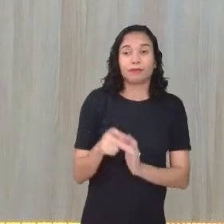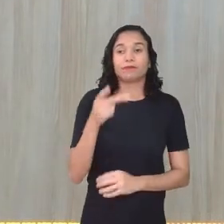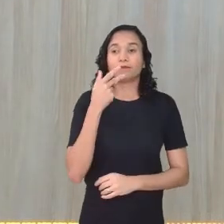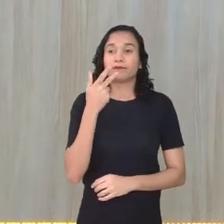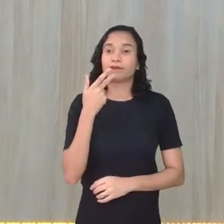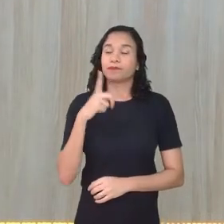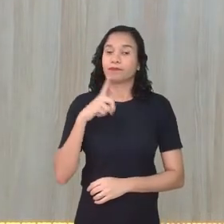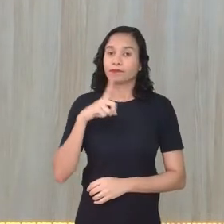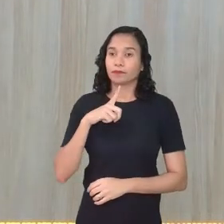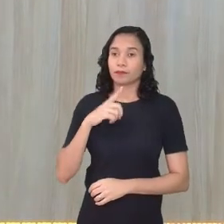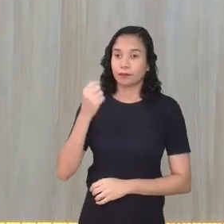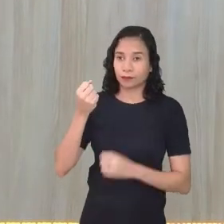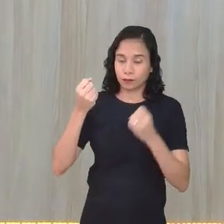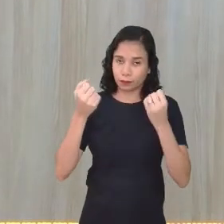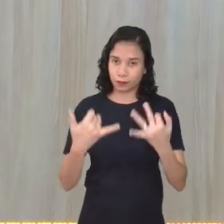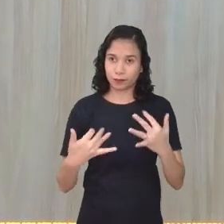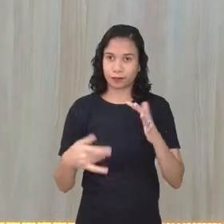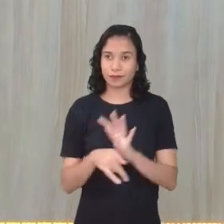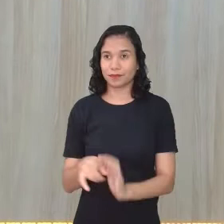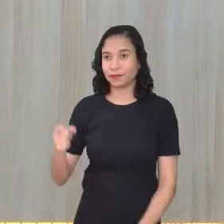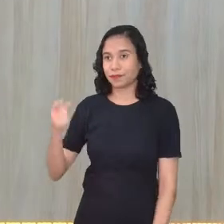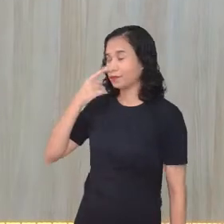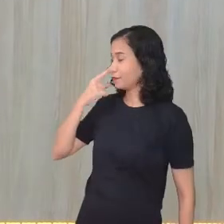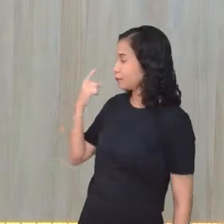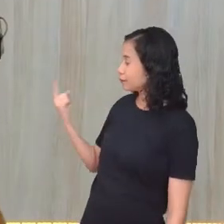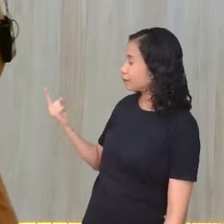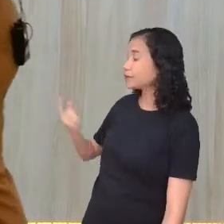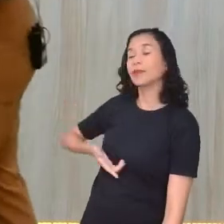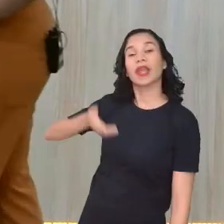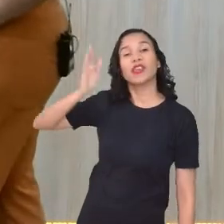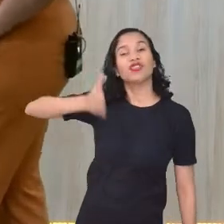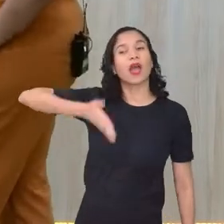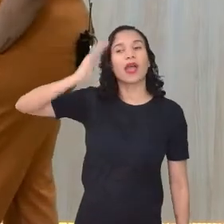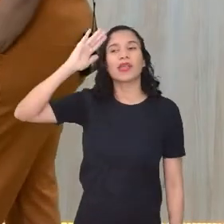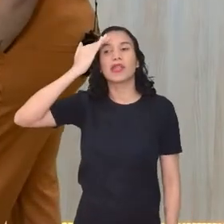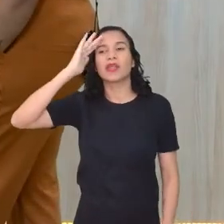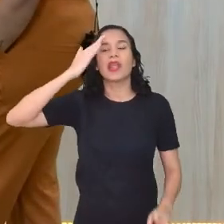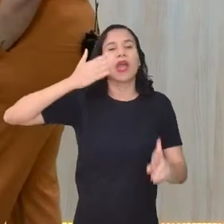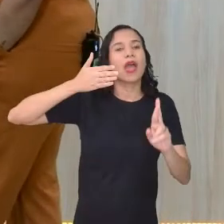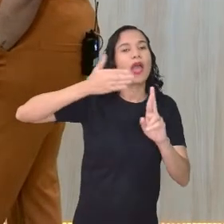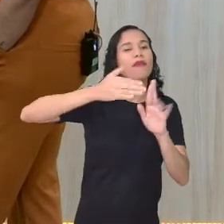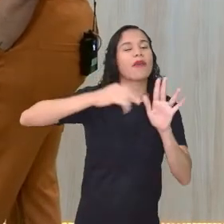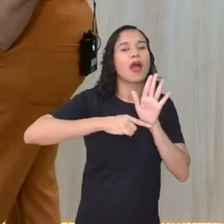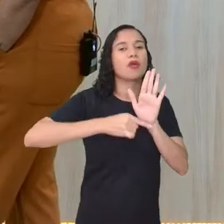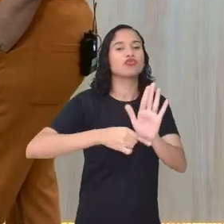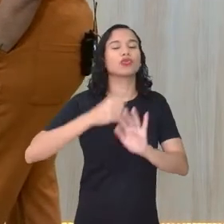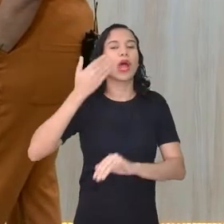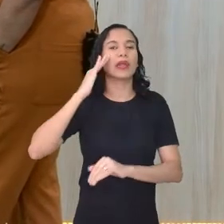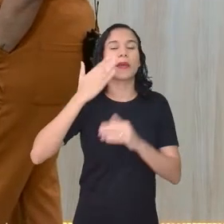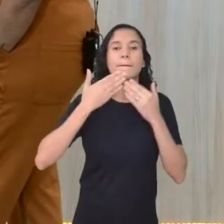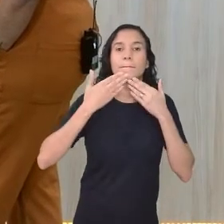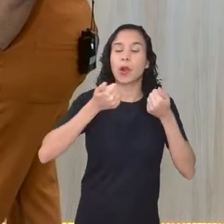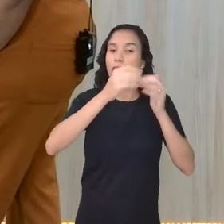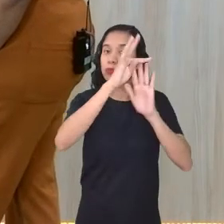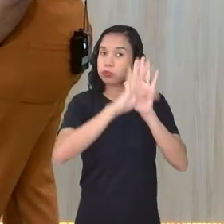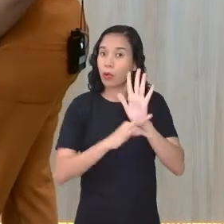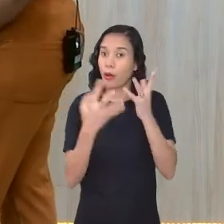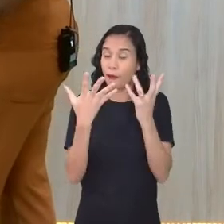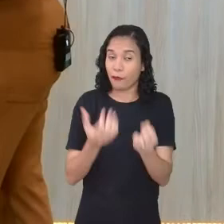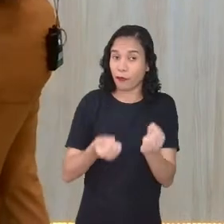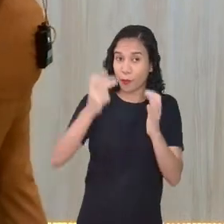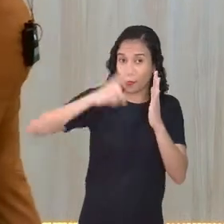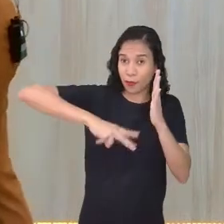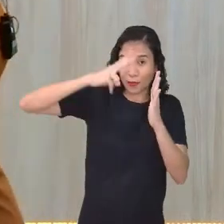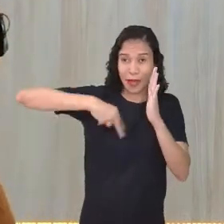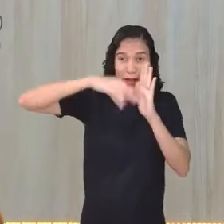ela falou. Já que entender as referências nos ajuda a entender melhor um texto, vamos ler um texto